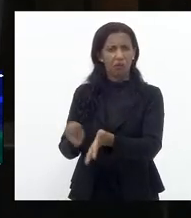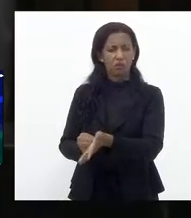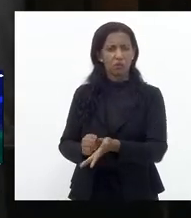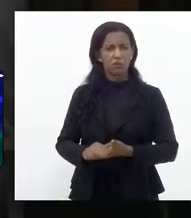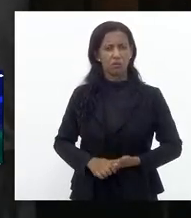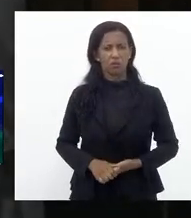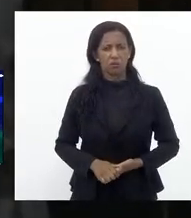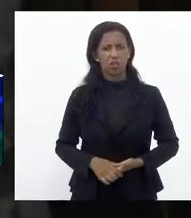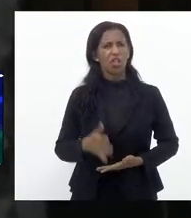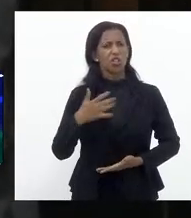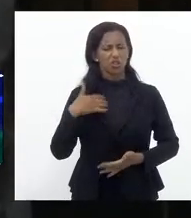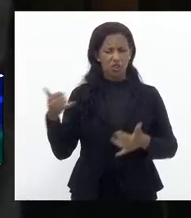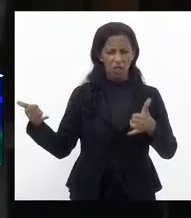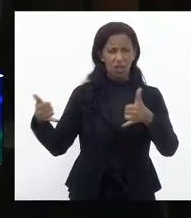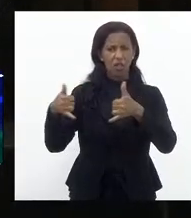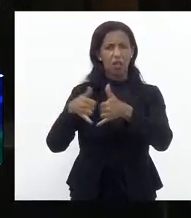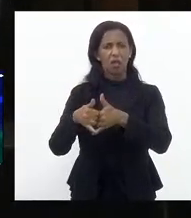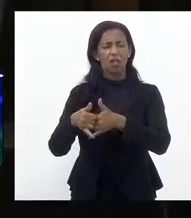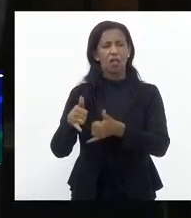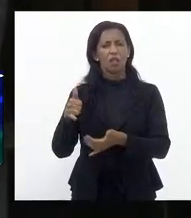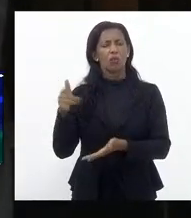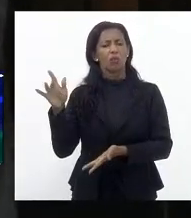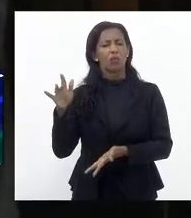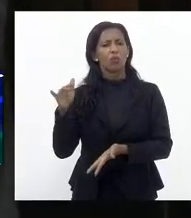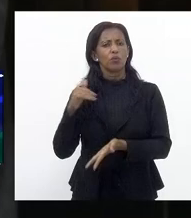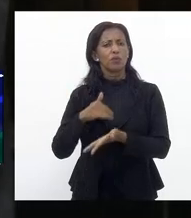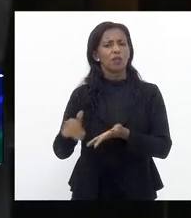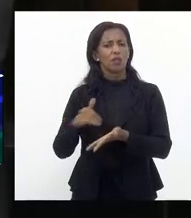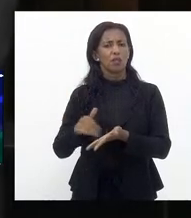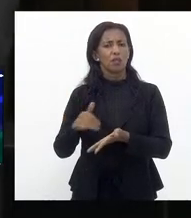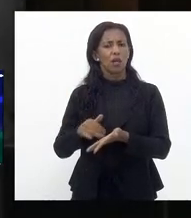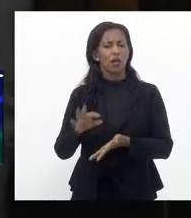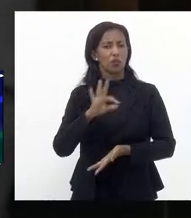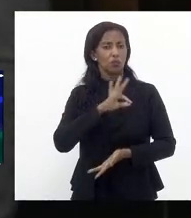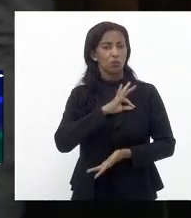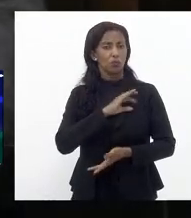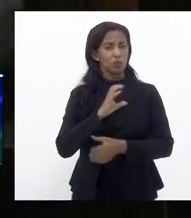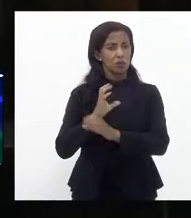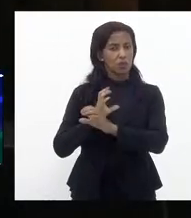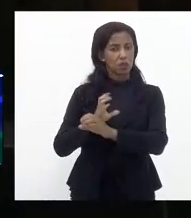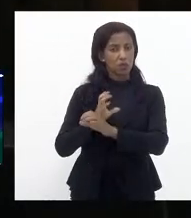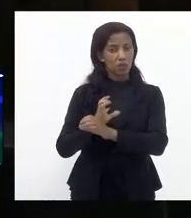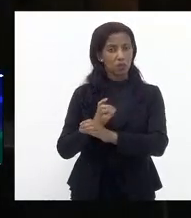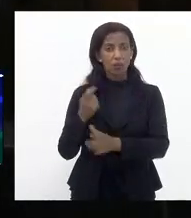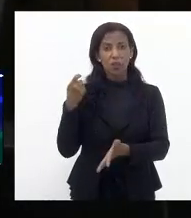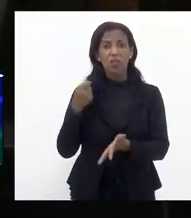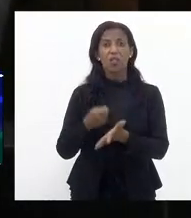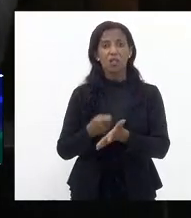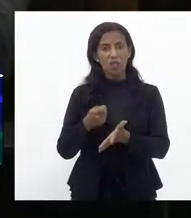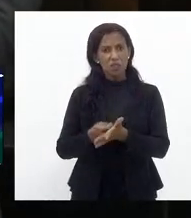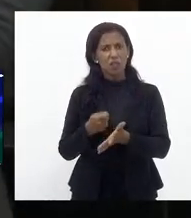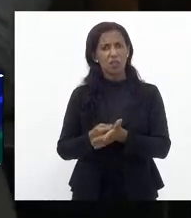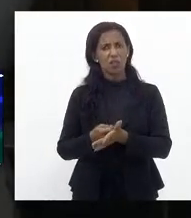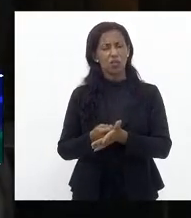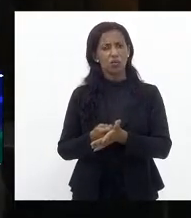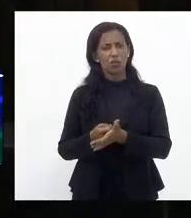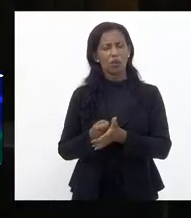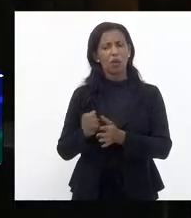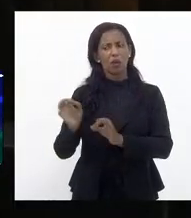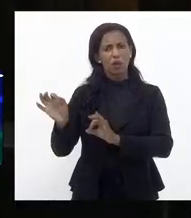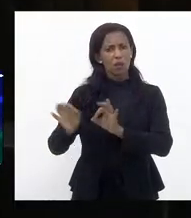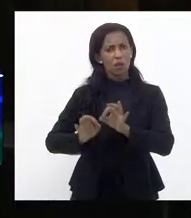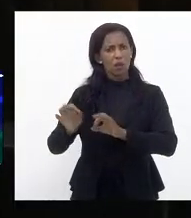Já fiz contato com o secretário-chefe da Polícia Civil, Alan Tornovitch, e exijo que medidas cabíveis sejam